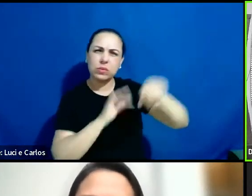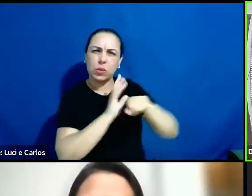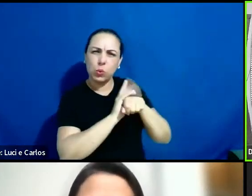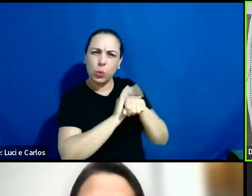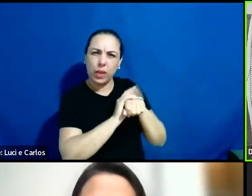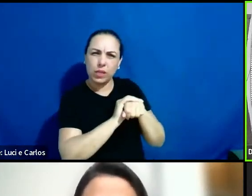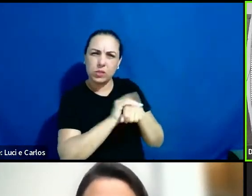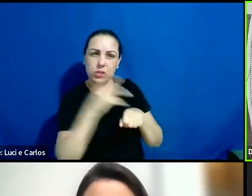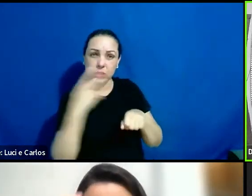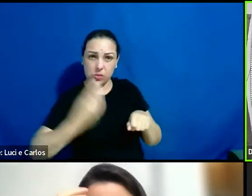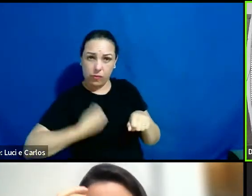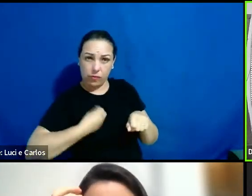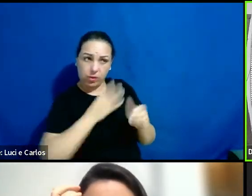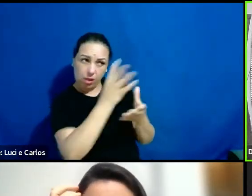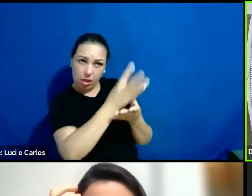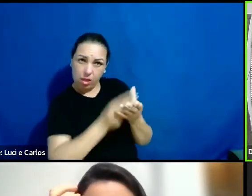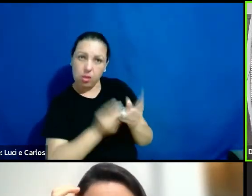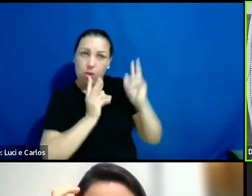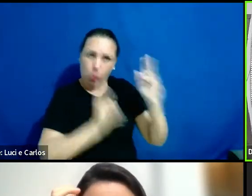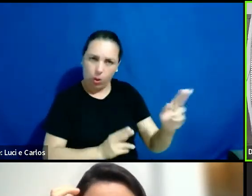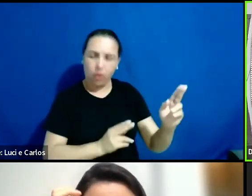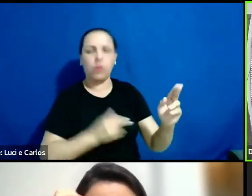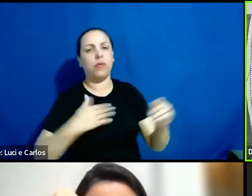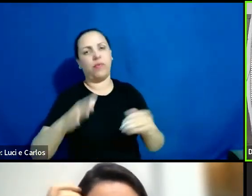Tá? Eu aprendi uma coisa com meu pai.